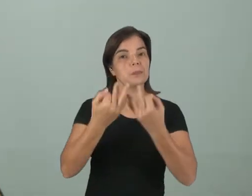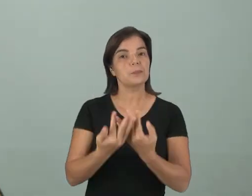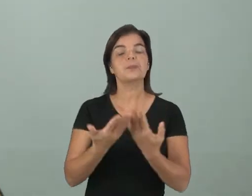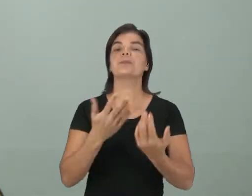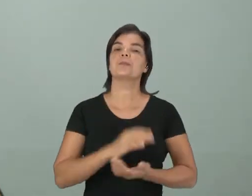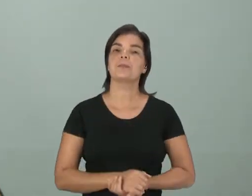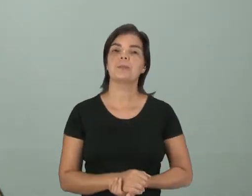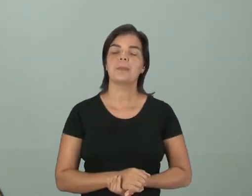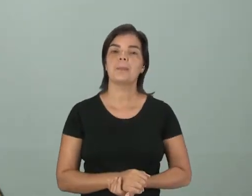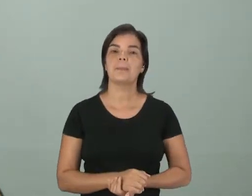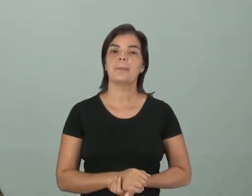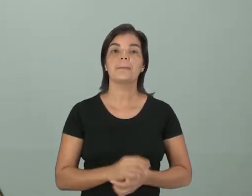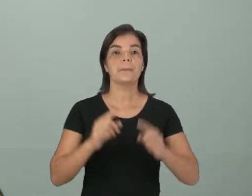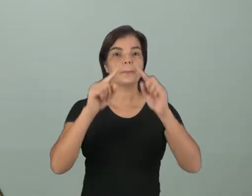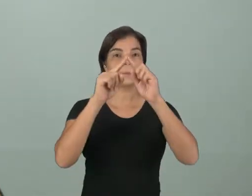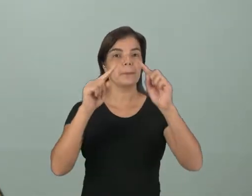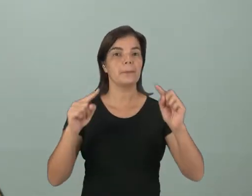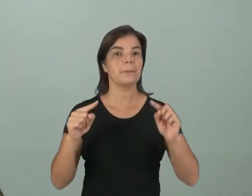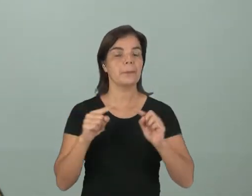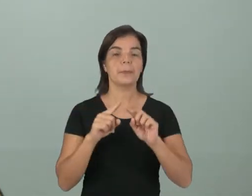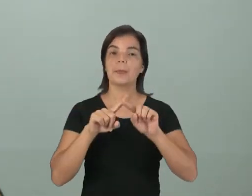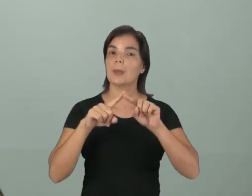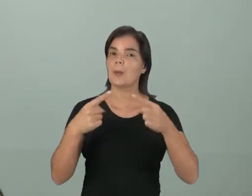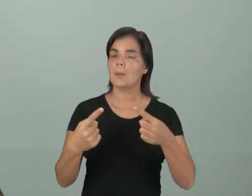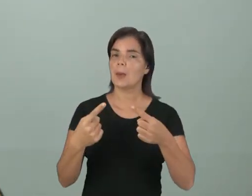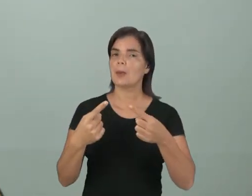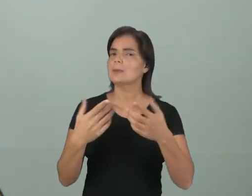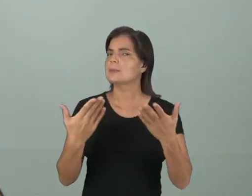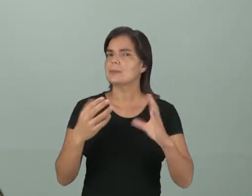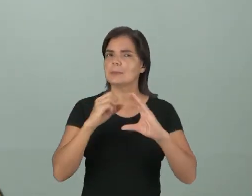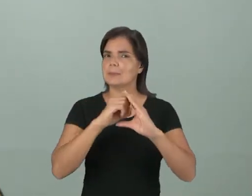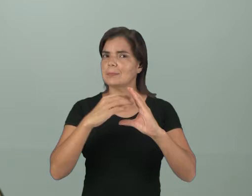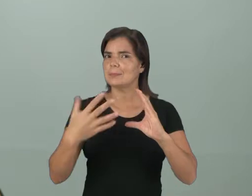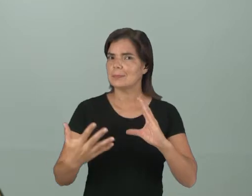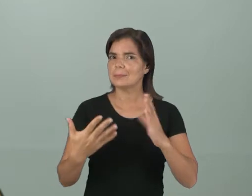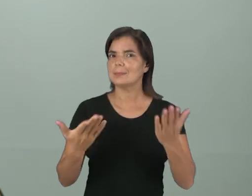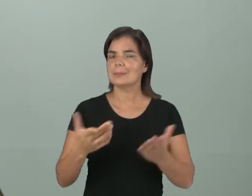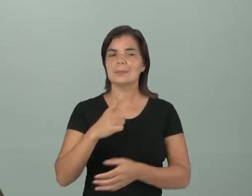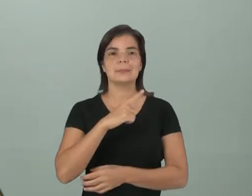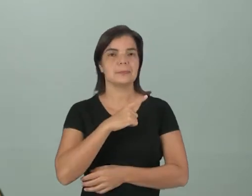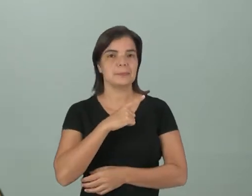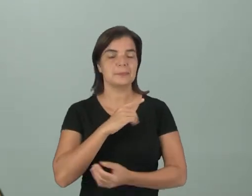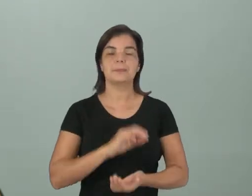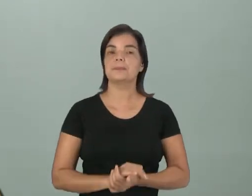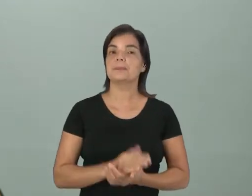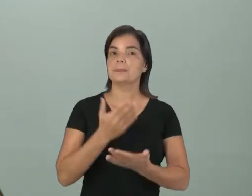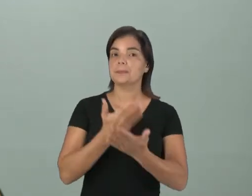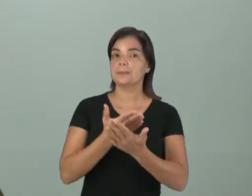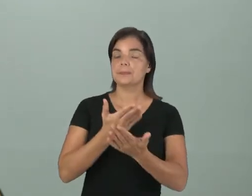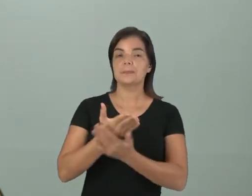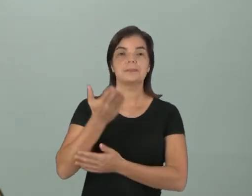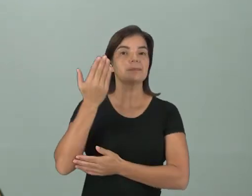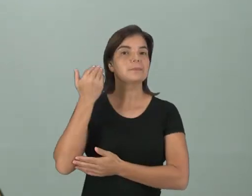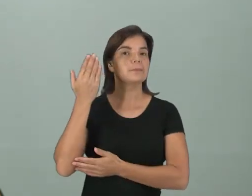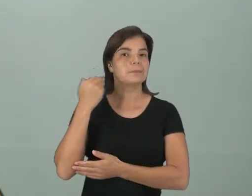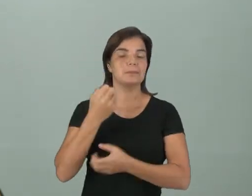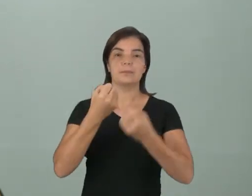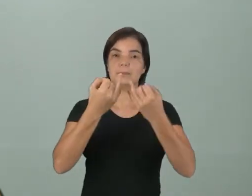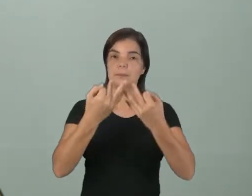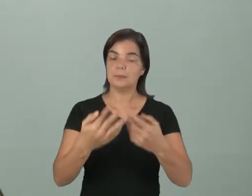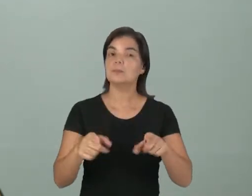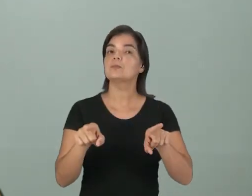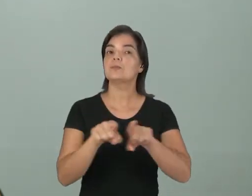sobre isso, sobre as pirâmides. Mas que características têm as pirâmides? Lá na aula anterior, eu falava que